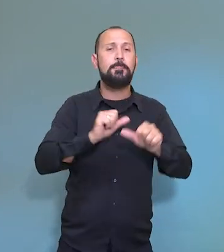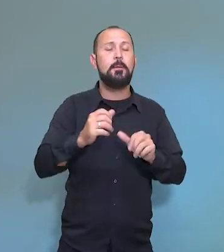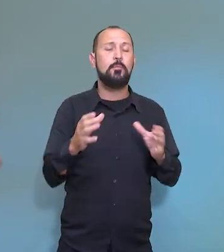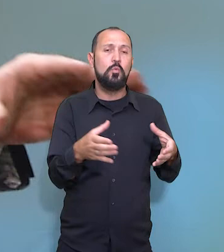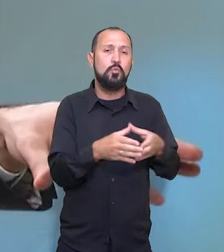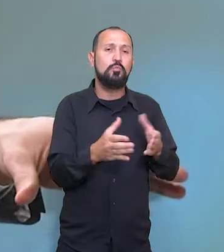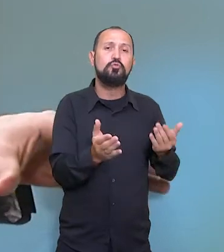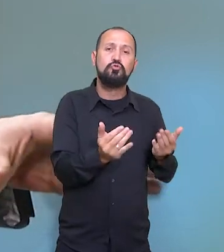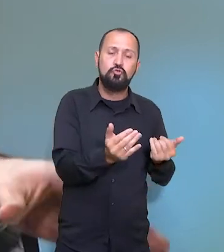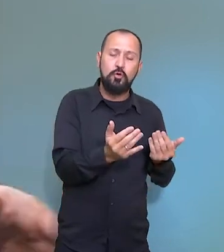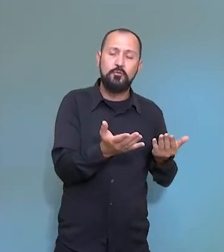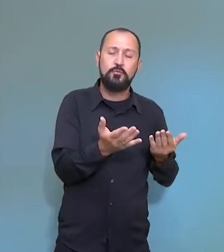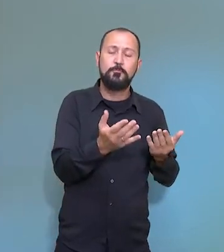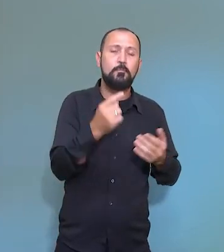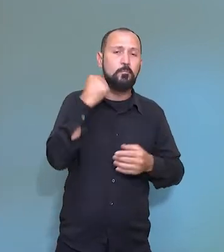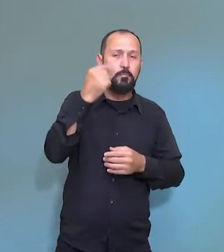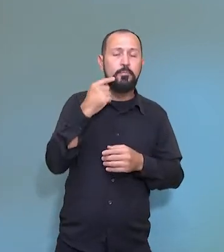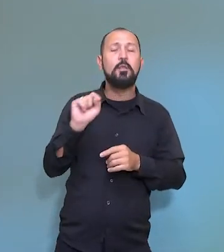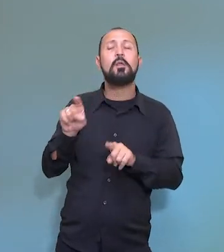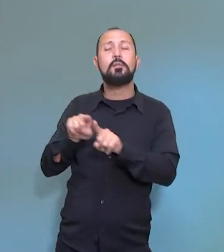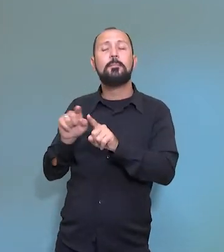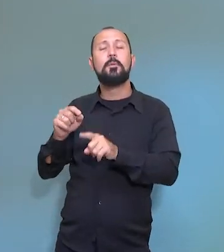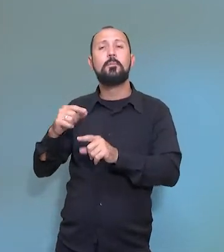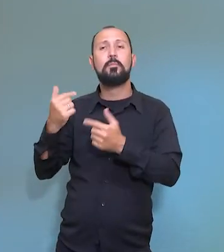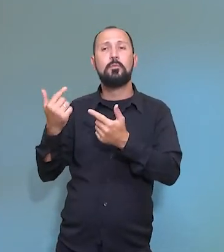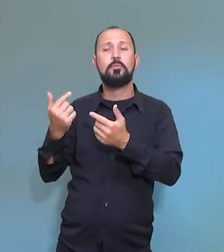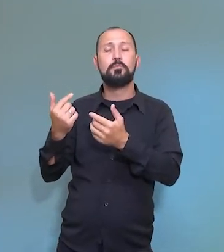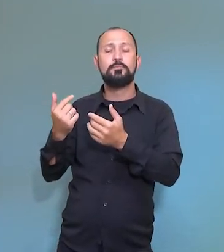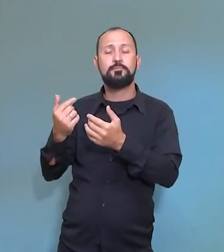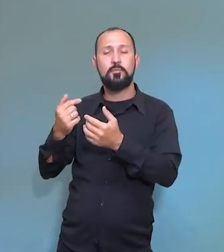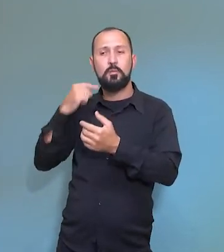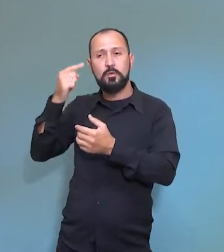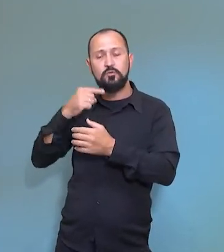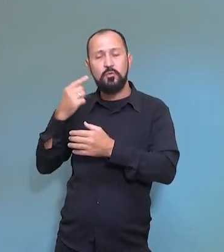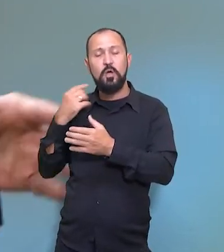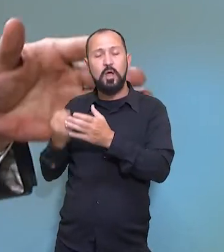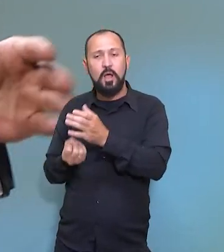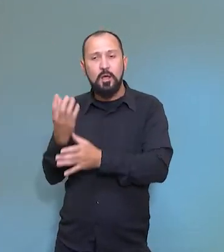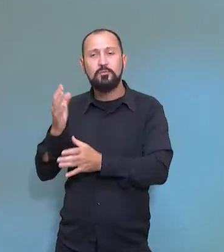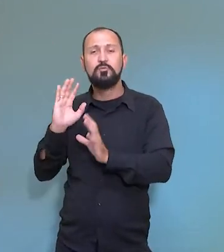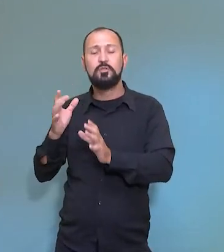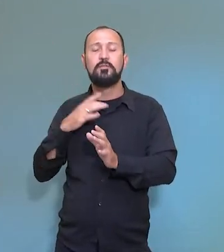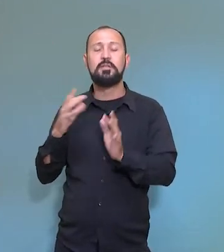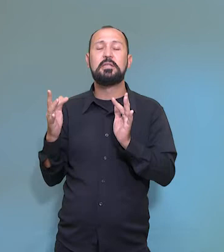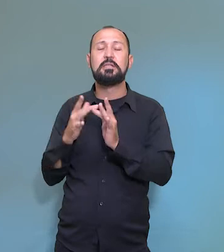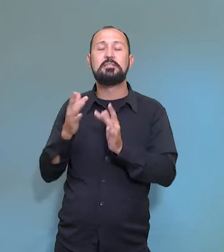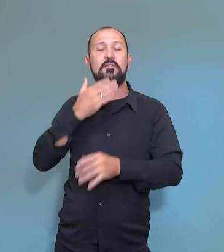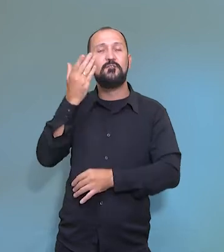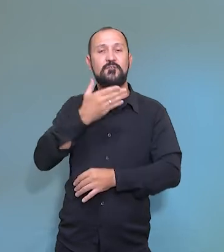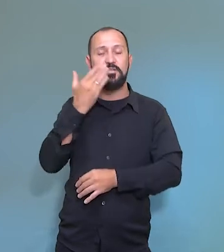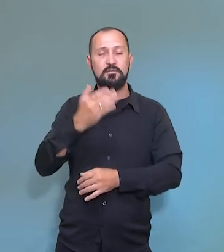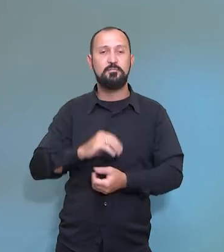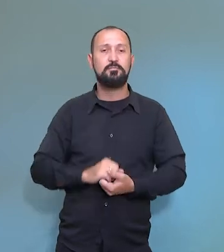mudanças, tanto para os jovens advogados, também como para os advogados que estão surgindo e já vão pegar essa facilidade aí em